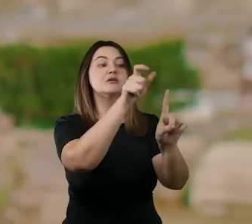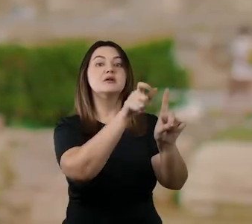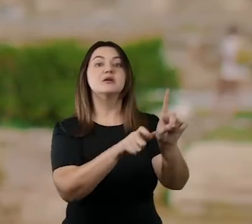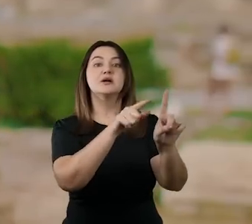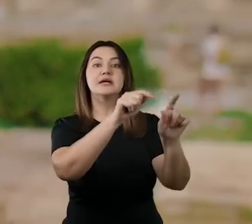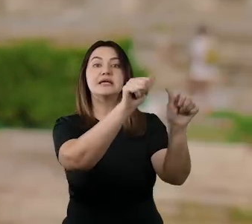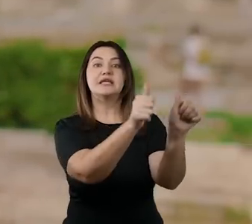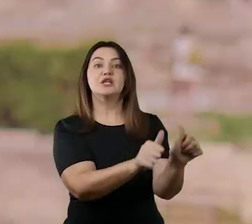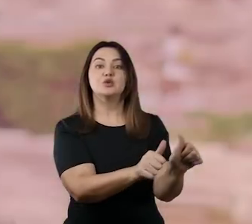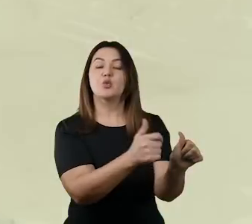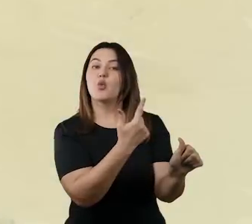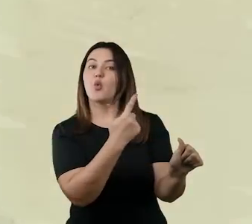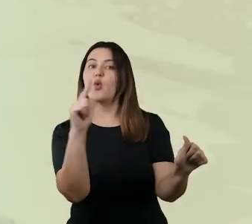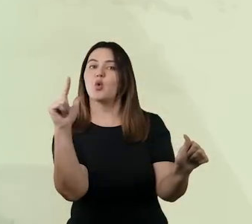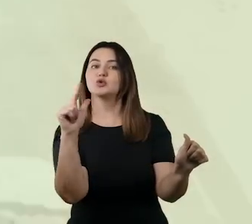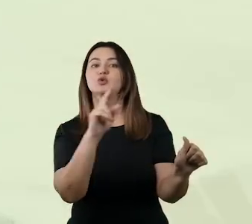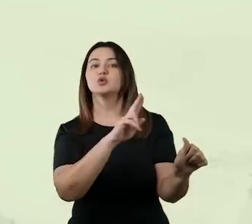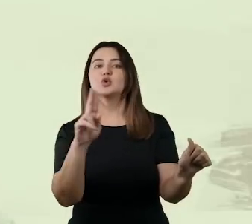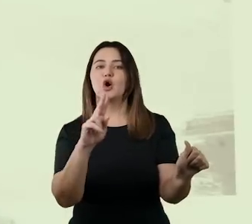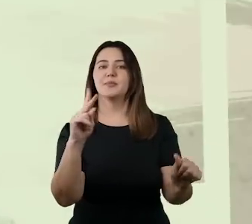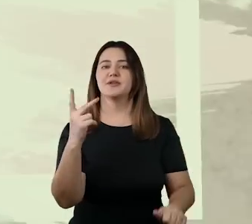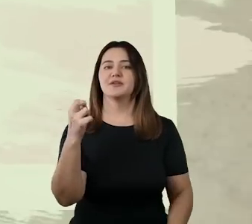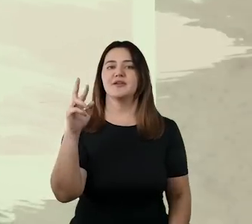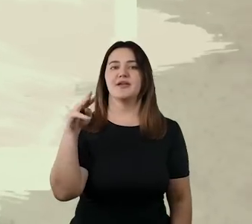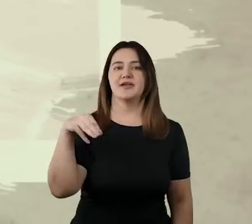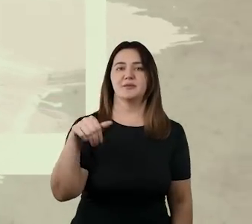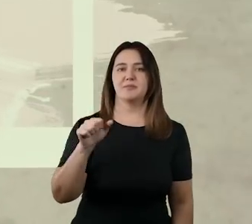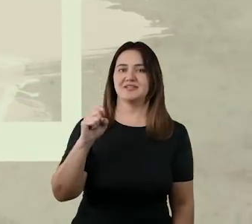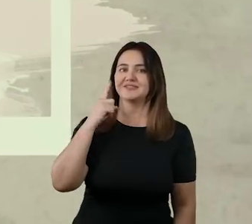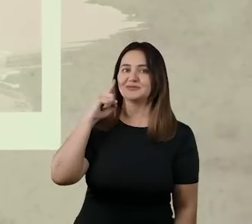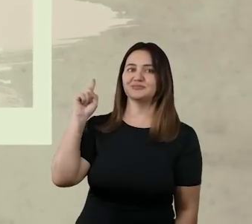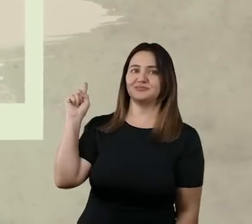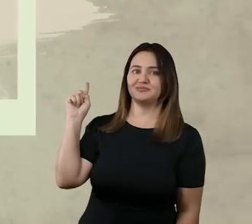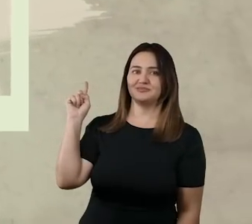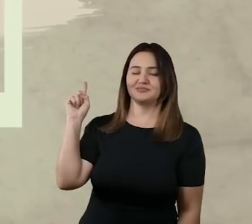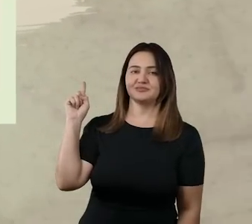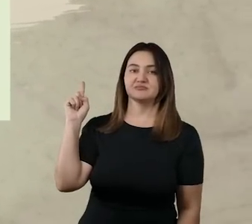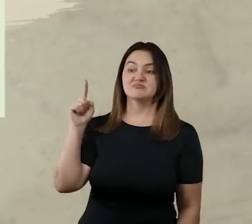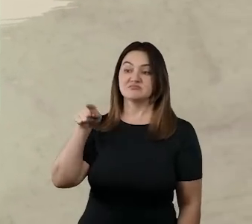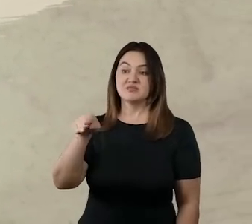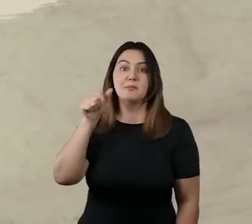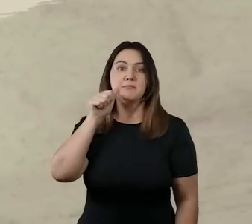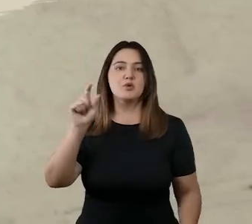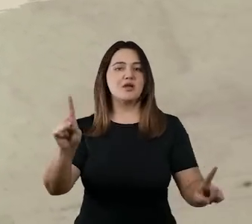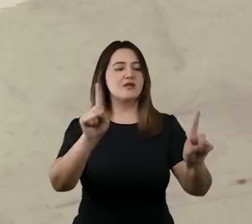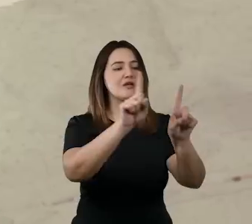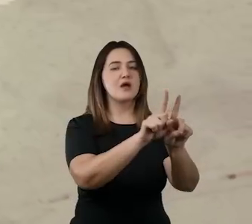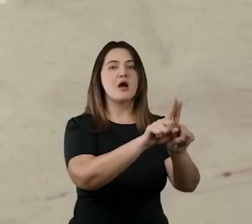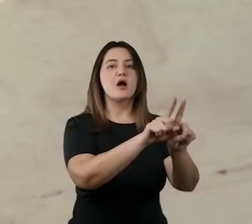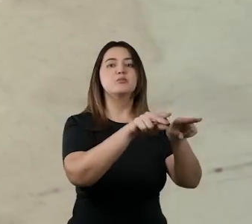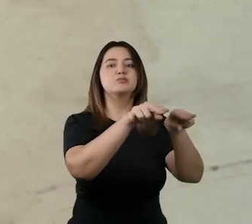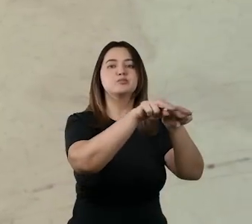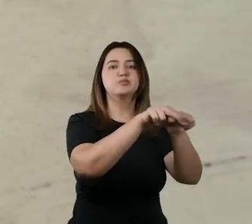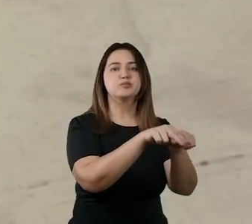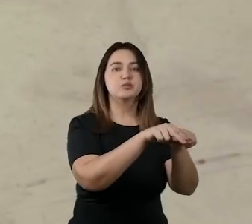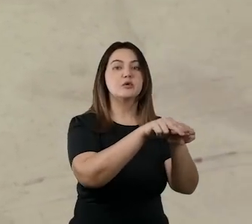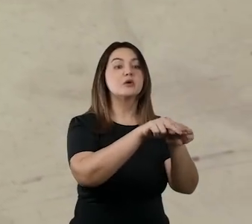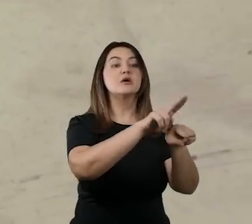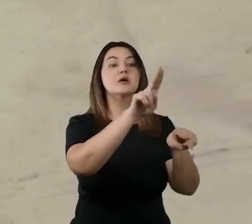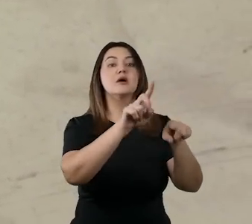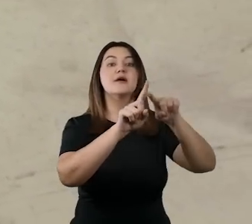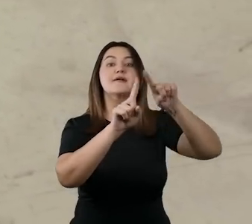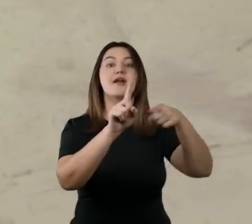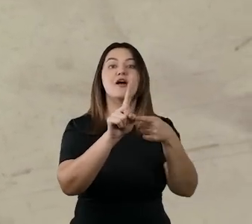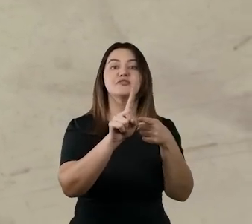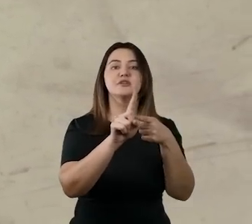ela traiu Hefesto, era o deus Hermas. Ora, por ela ter um filho com Hermas, Zeus novamente puniu